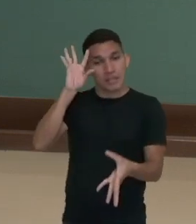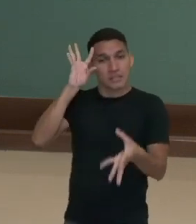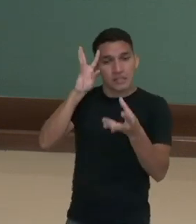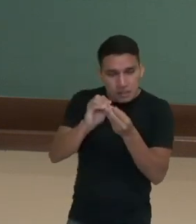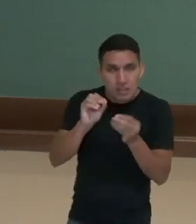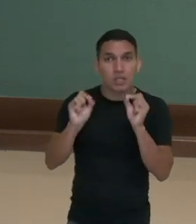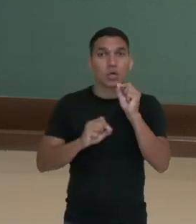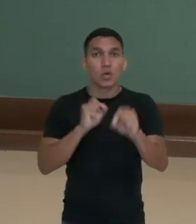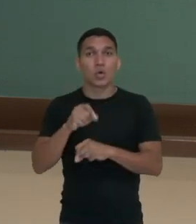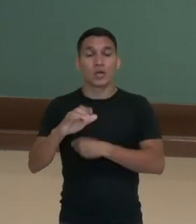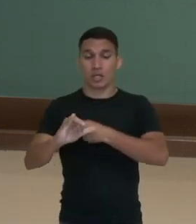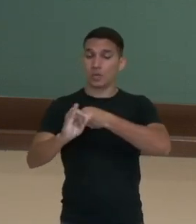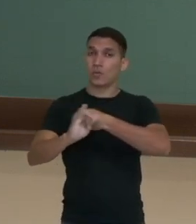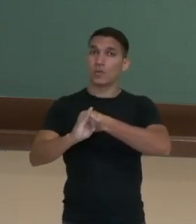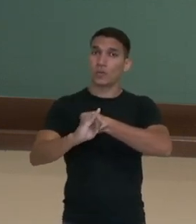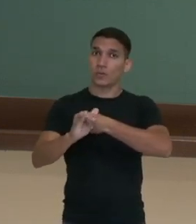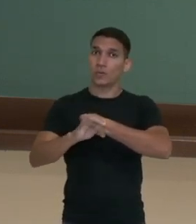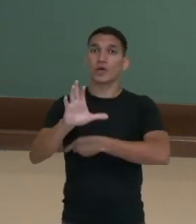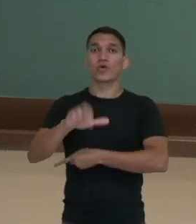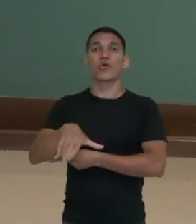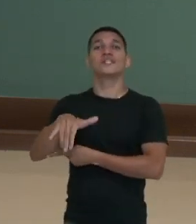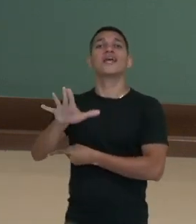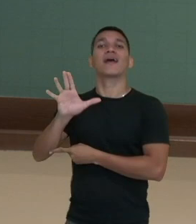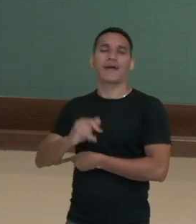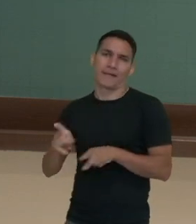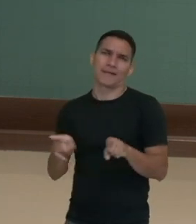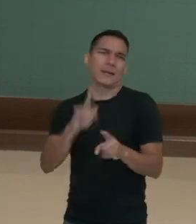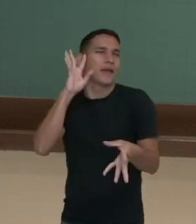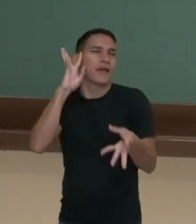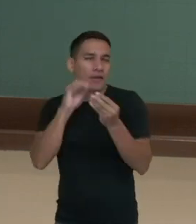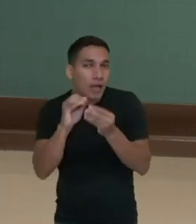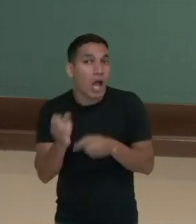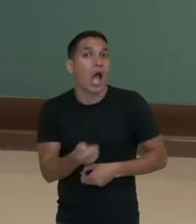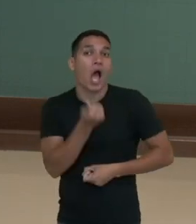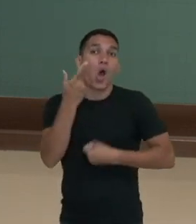interpretamos uma crônica, também compreendemos algumas de